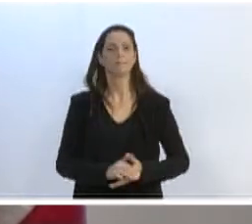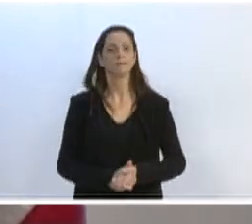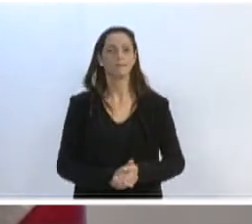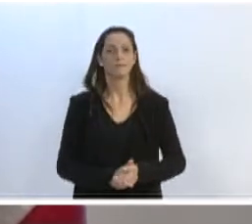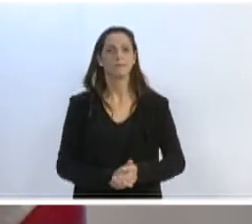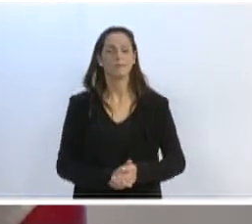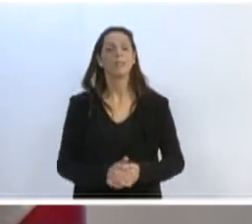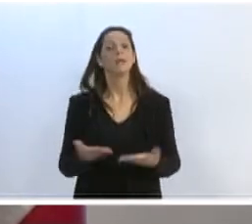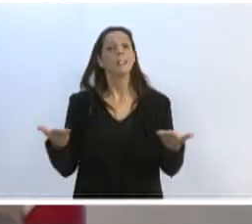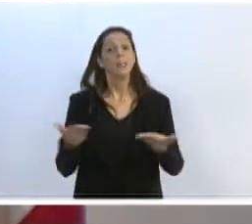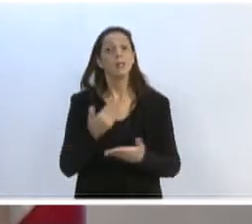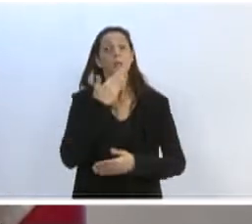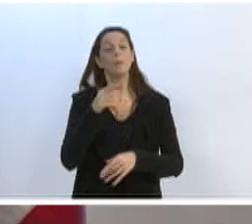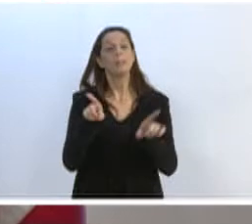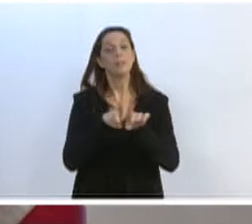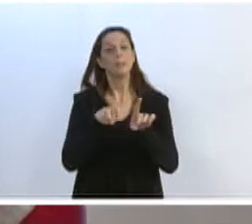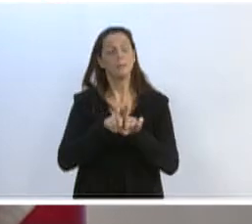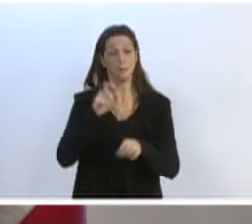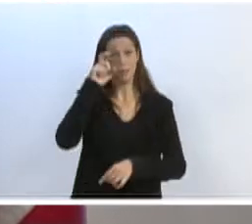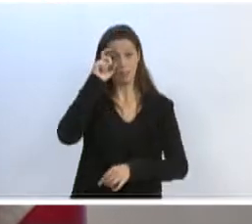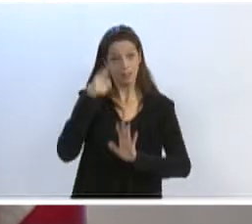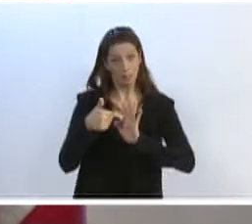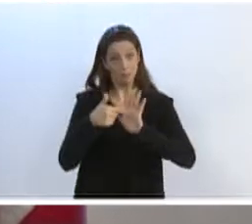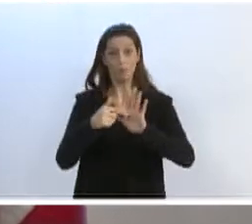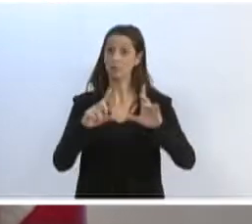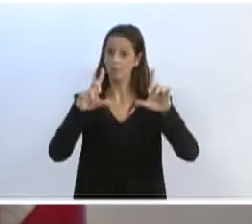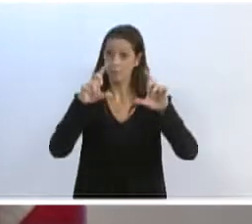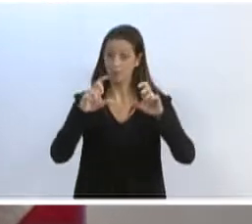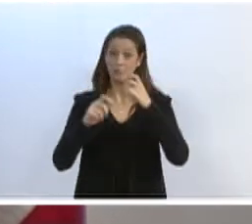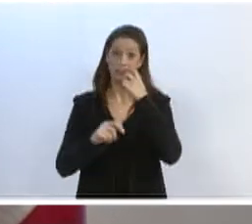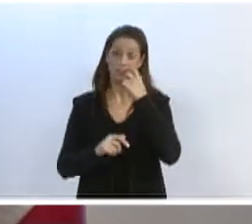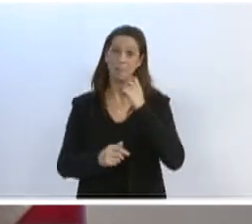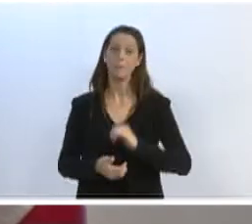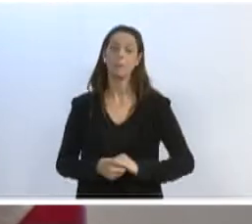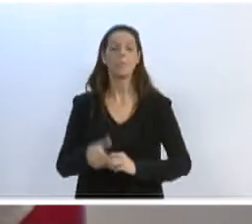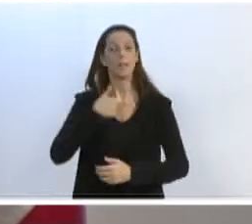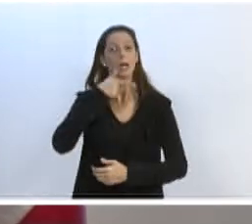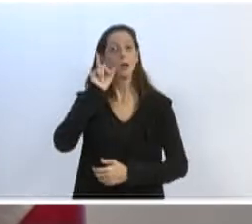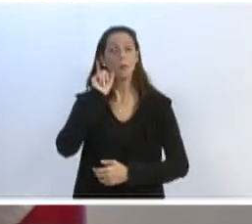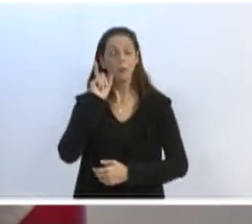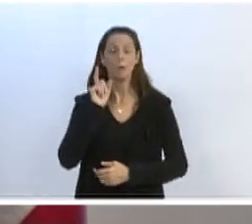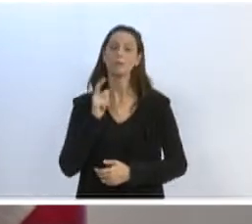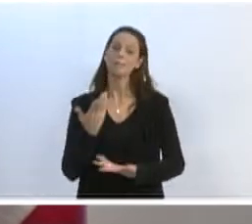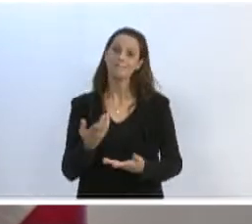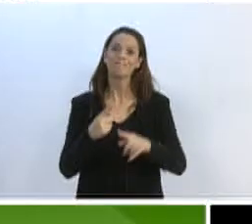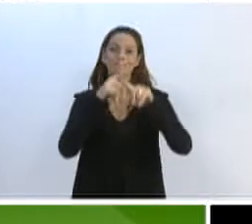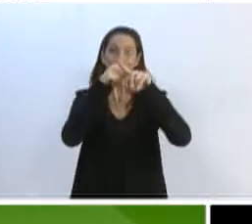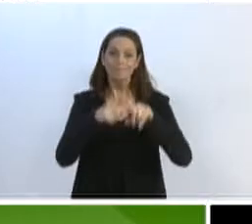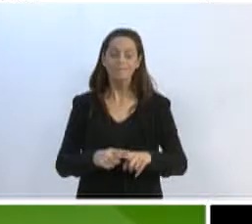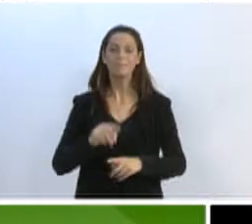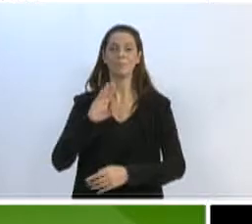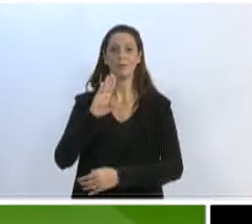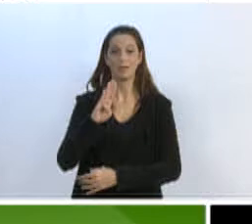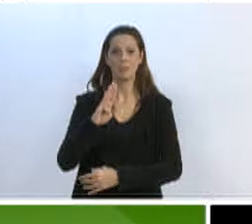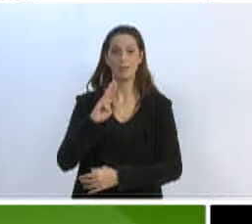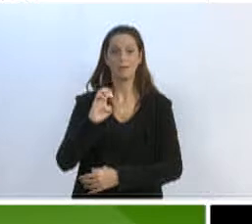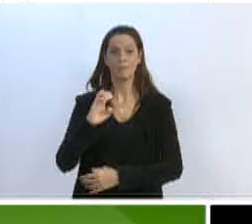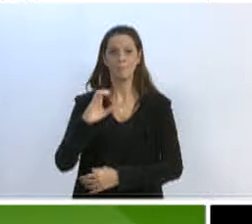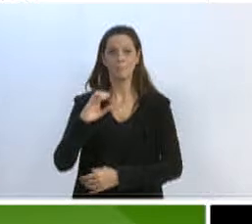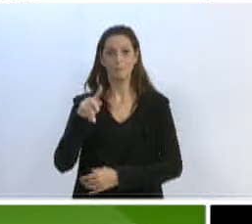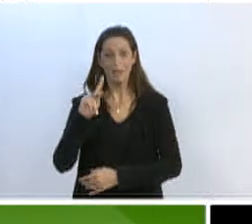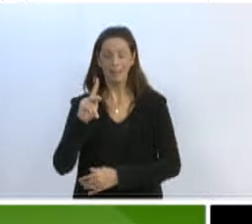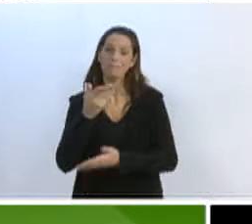sobre a colocar a imagem dada ontem o beque perdeu em casa por 3 a 2 o marcílio dias